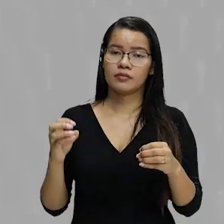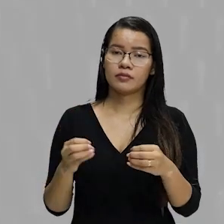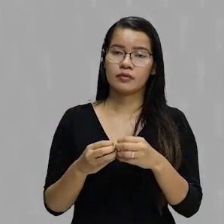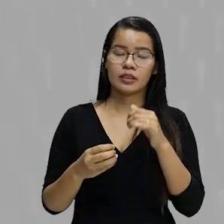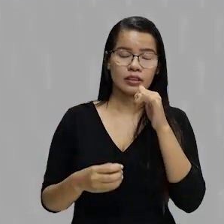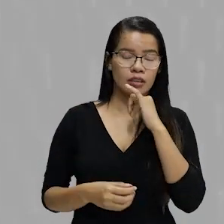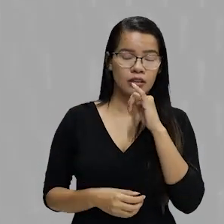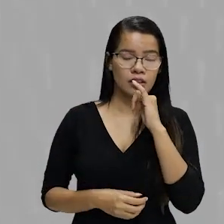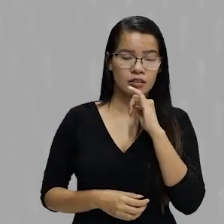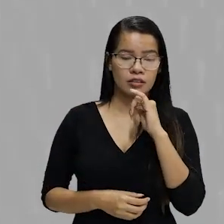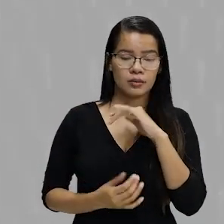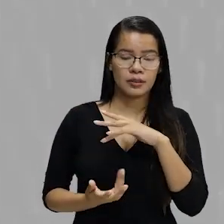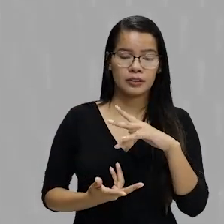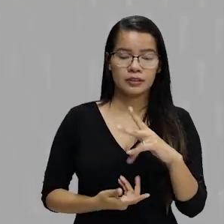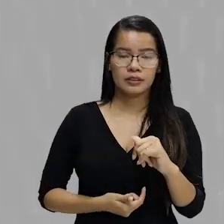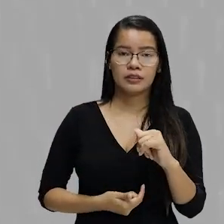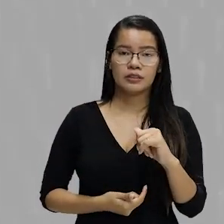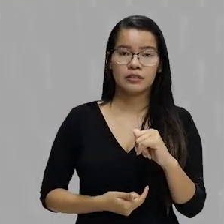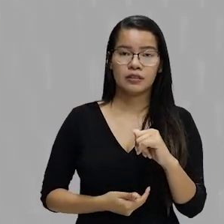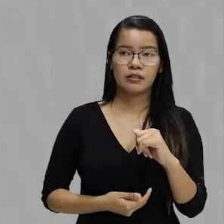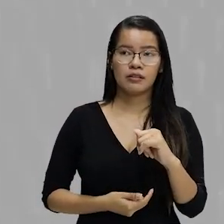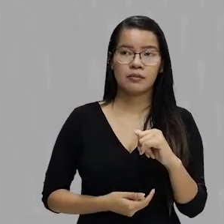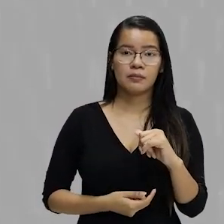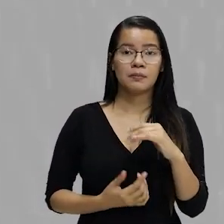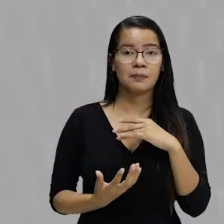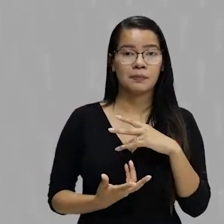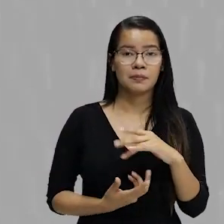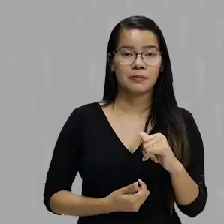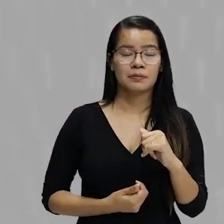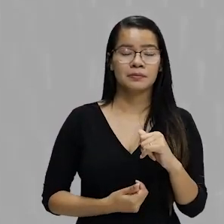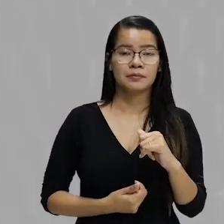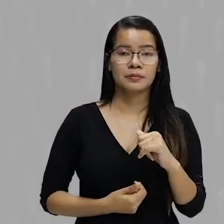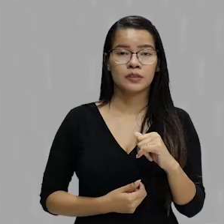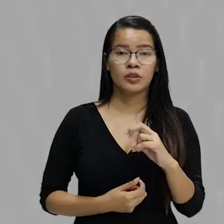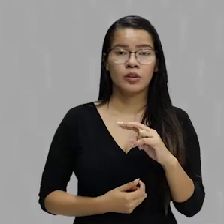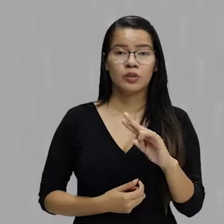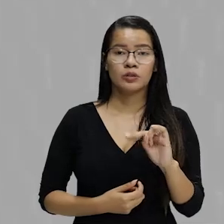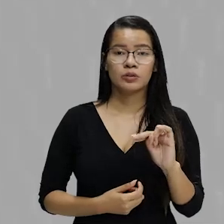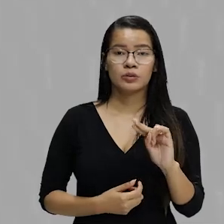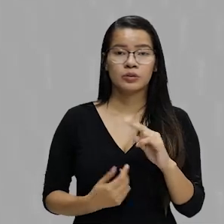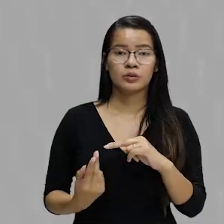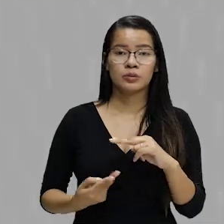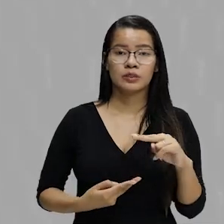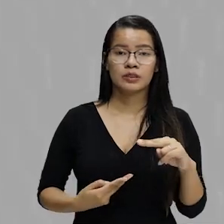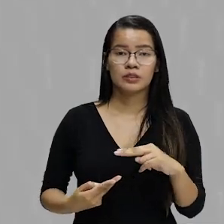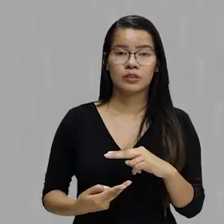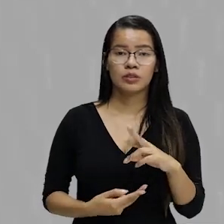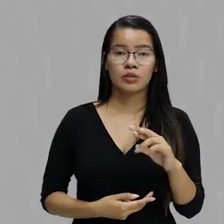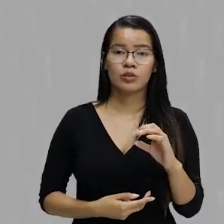Por exemplo, a Terra. A Terra, ou os planetas